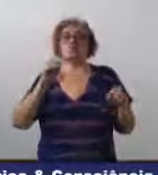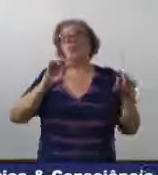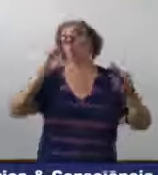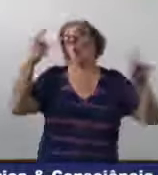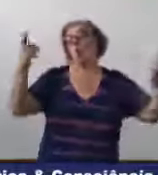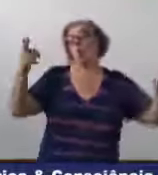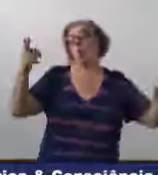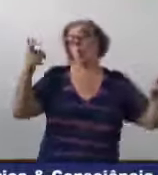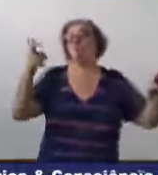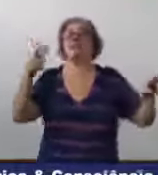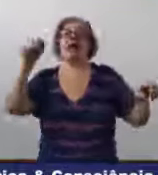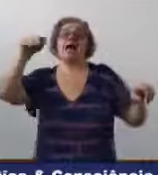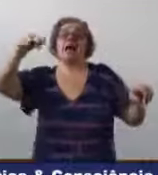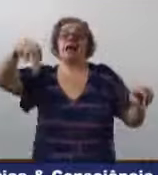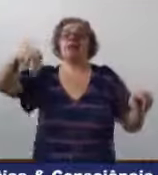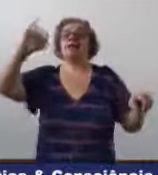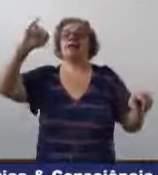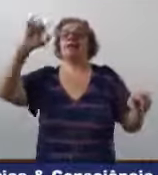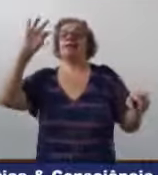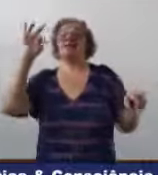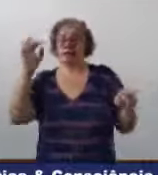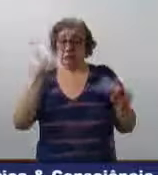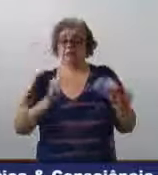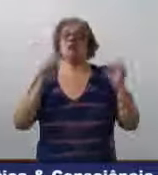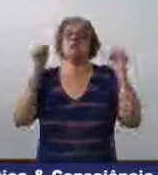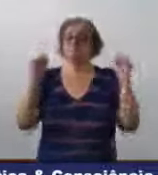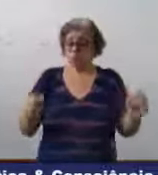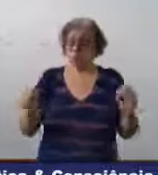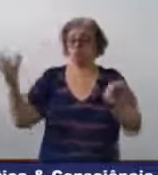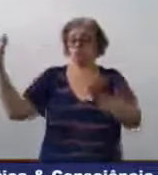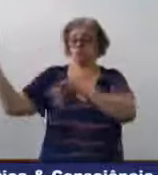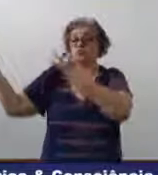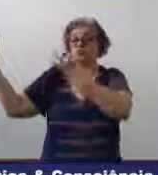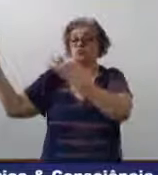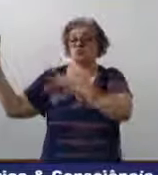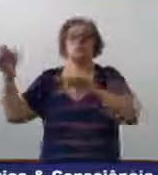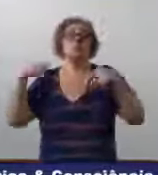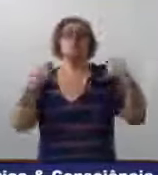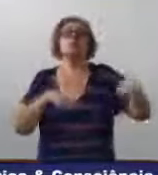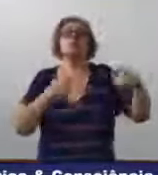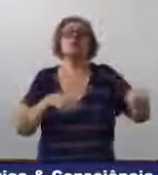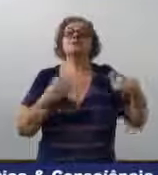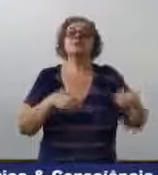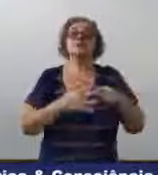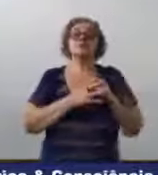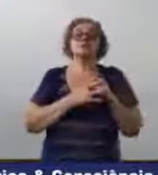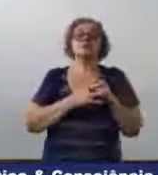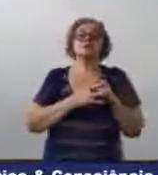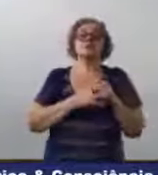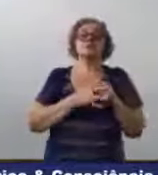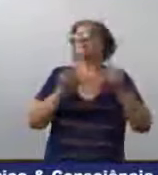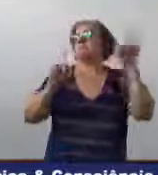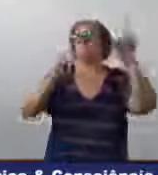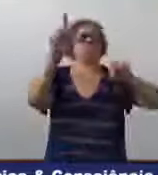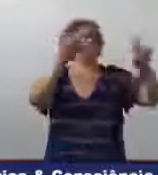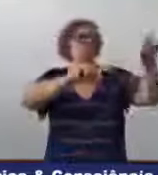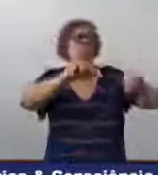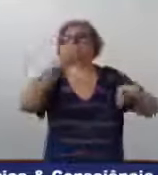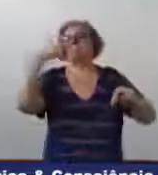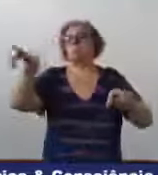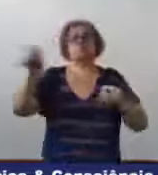das Poderosas? Pode, não é? O que é preciso para isso? Qualquer um